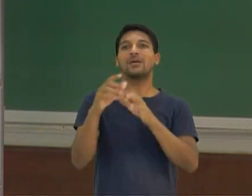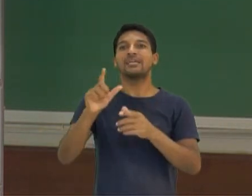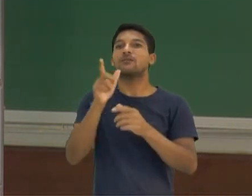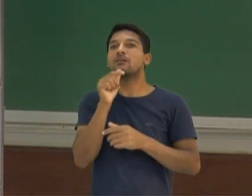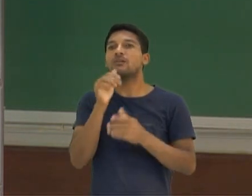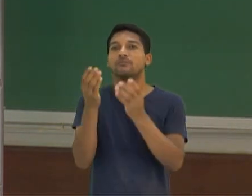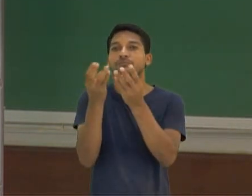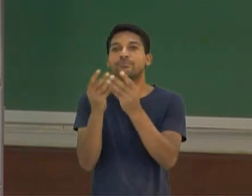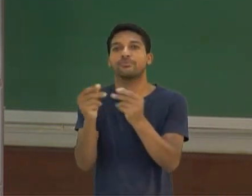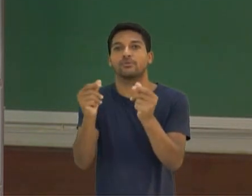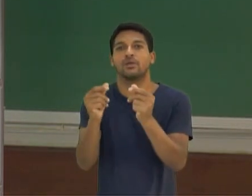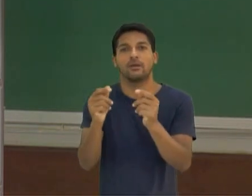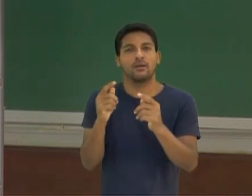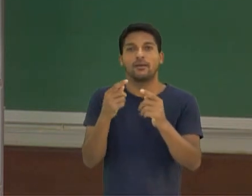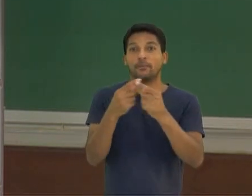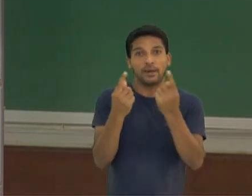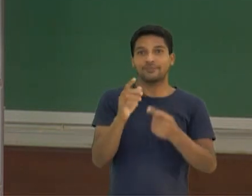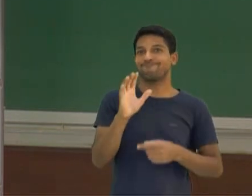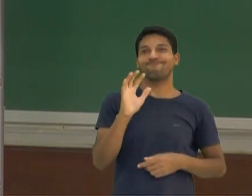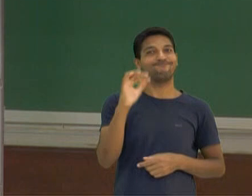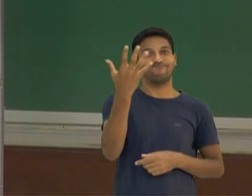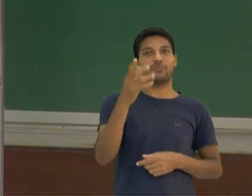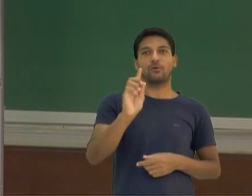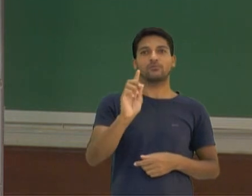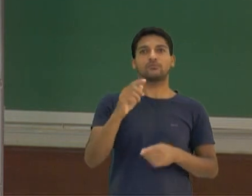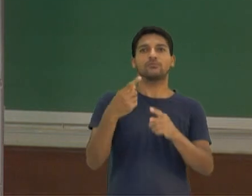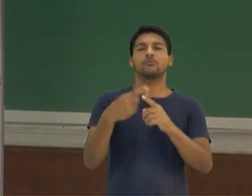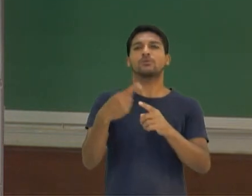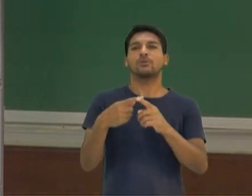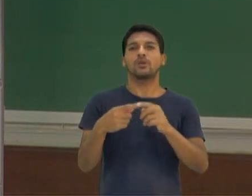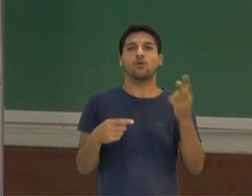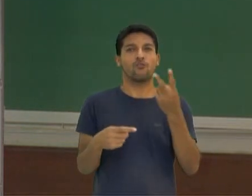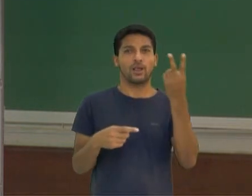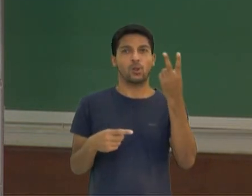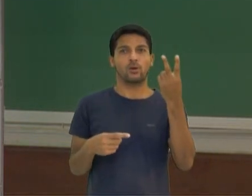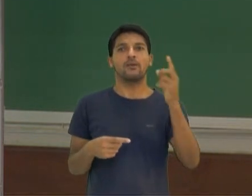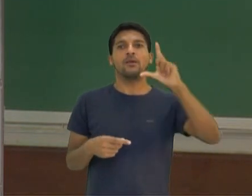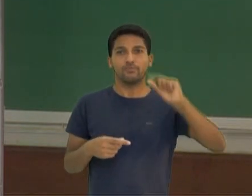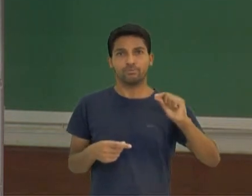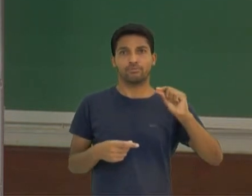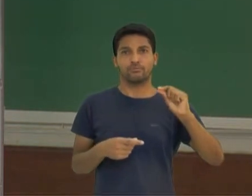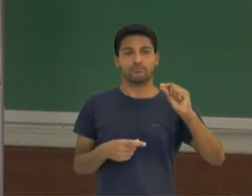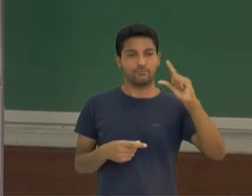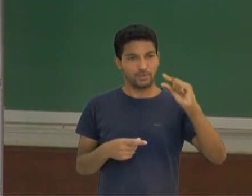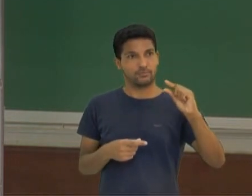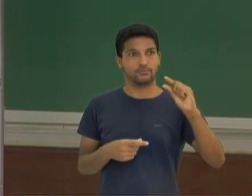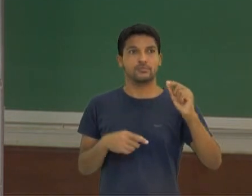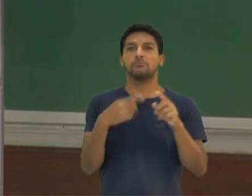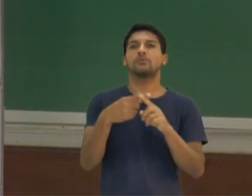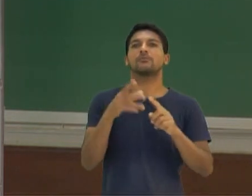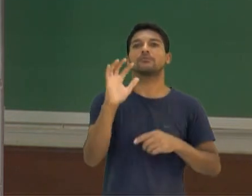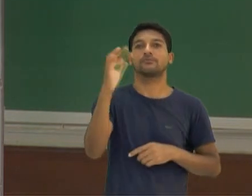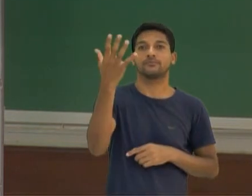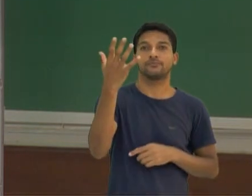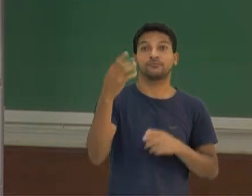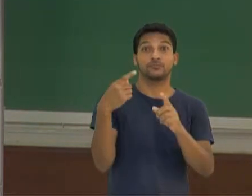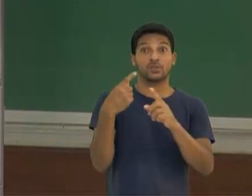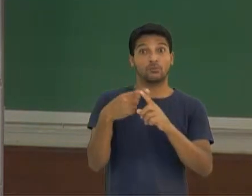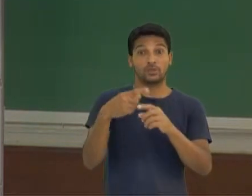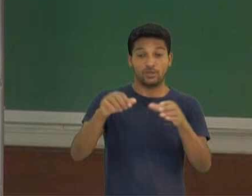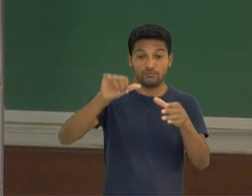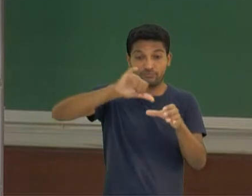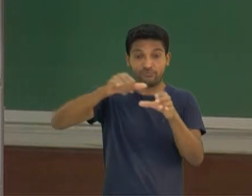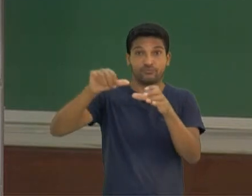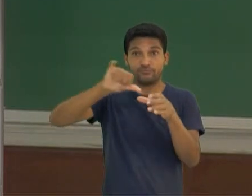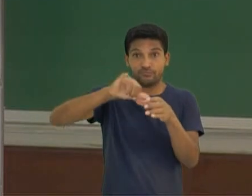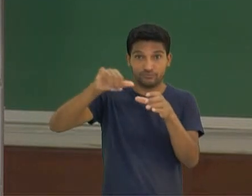aconteceu. O valor foi menor, né? Por que que isso aconteceu, galera? Porque a